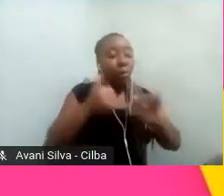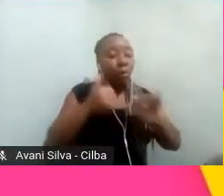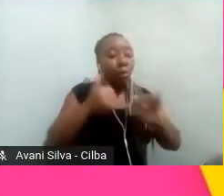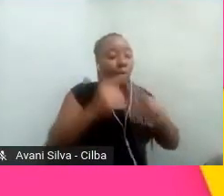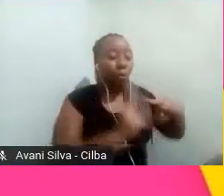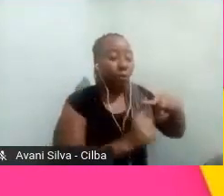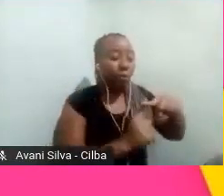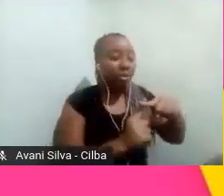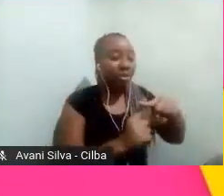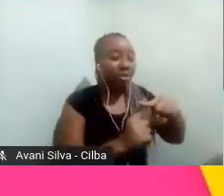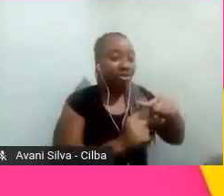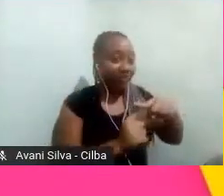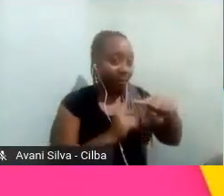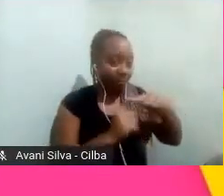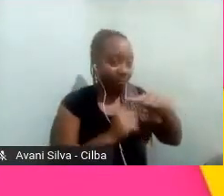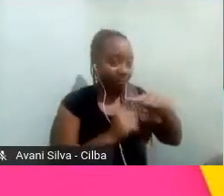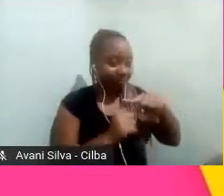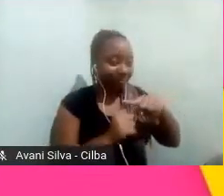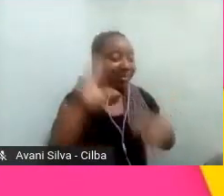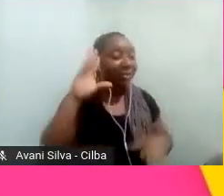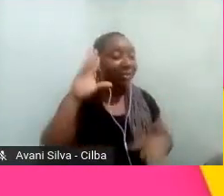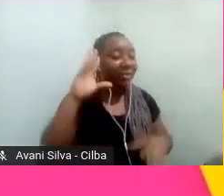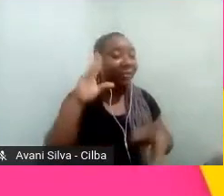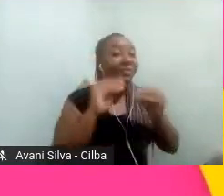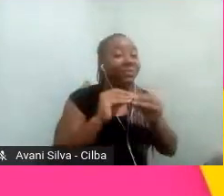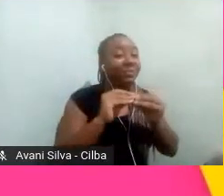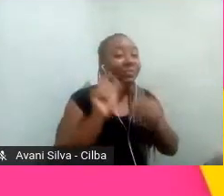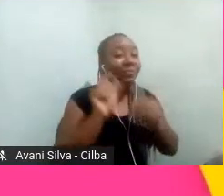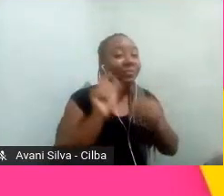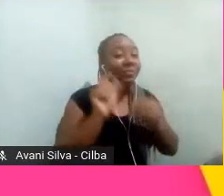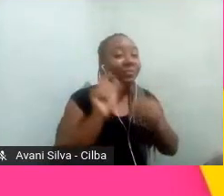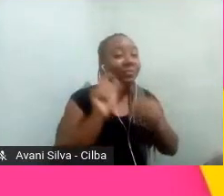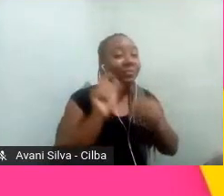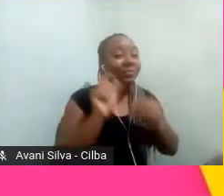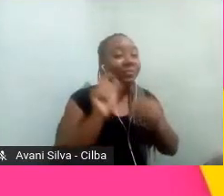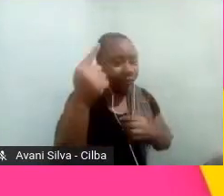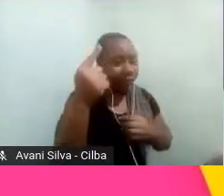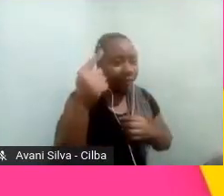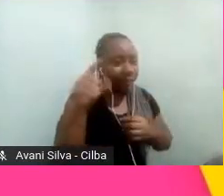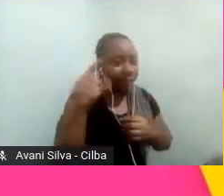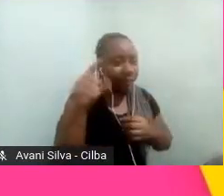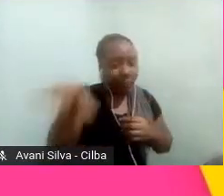Em resumo, lembram quando eu pegava a bateria